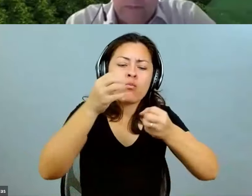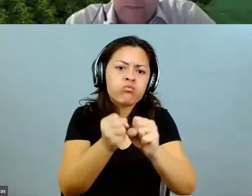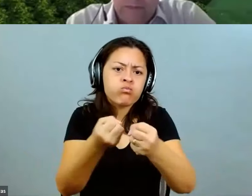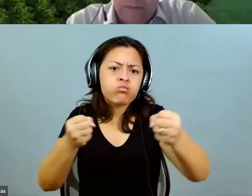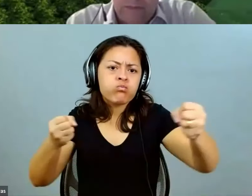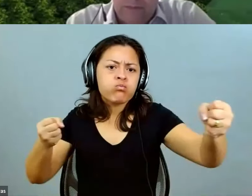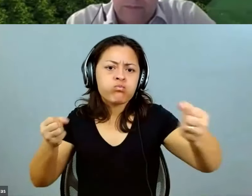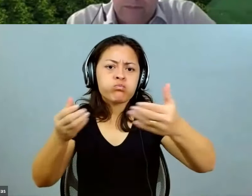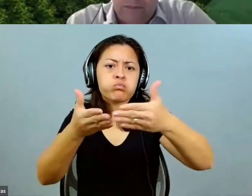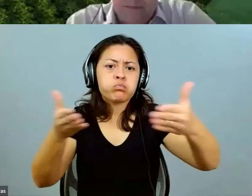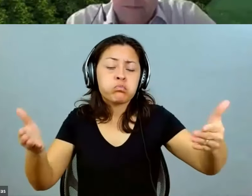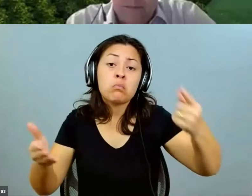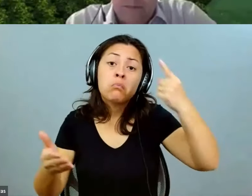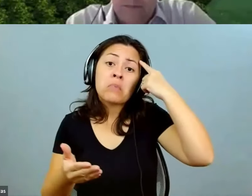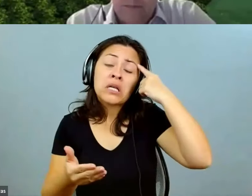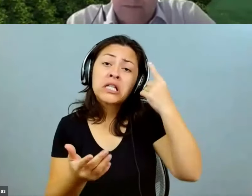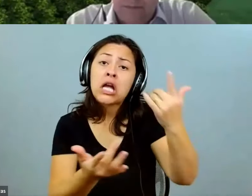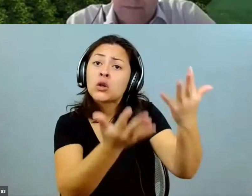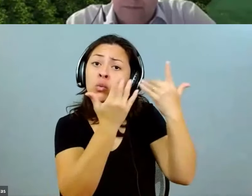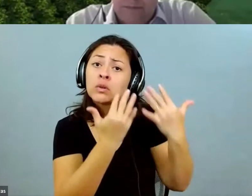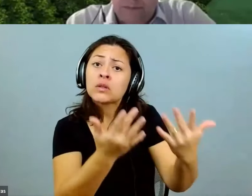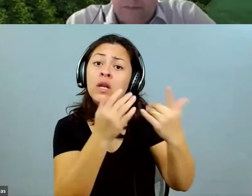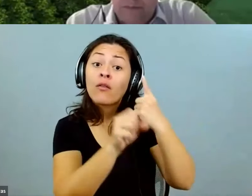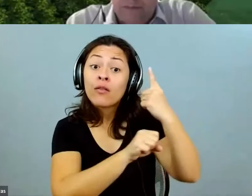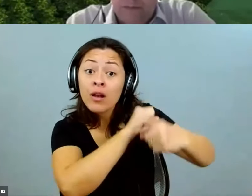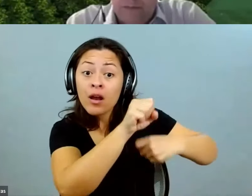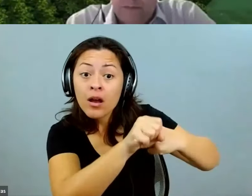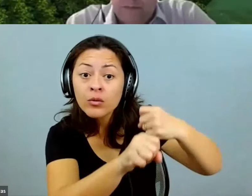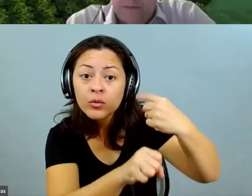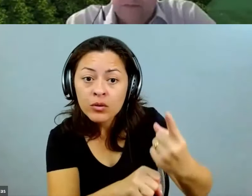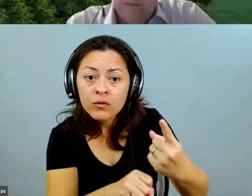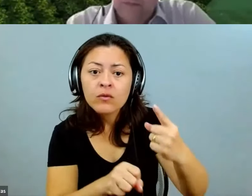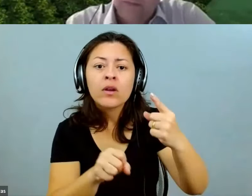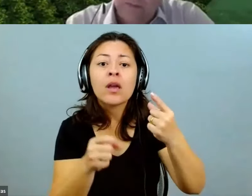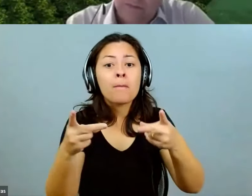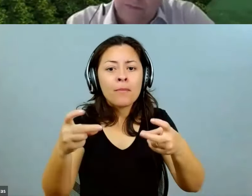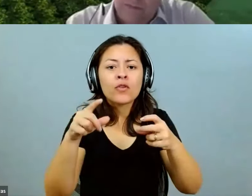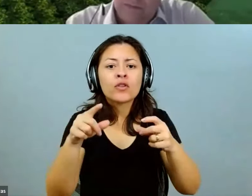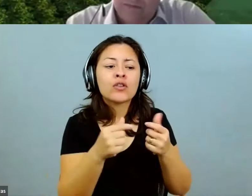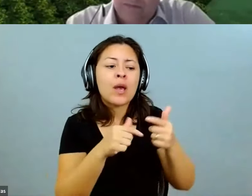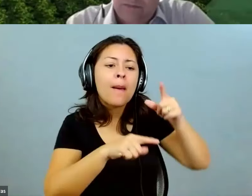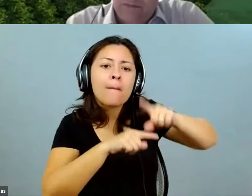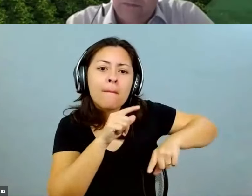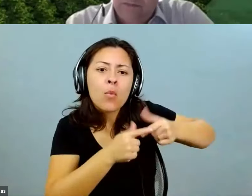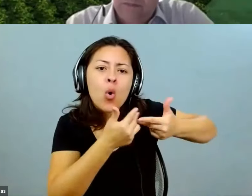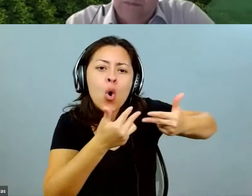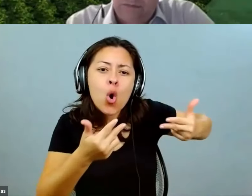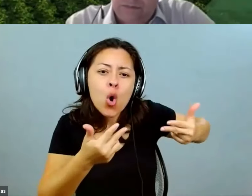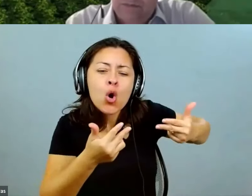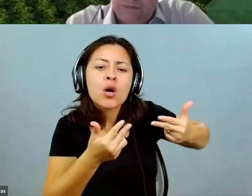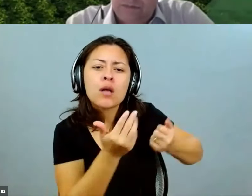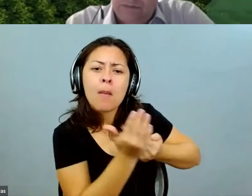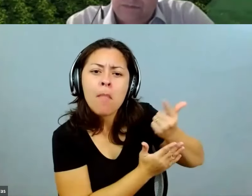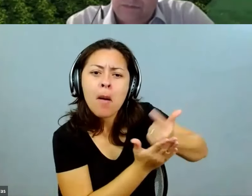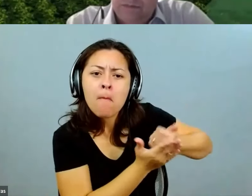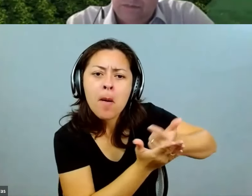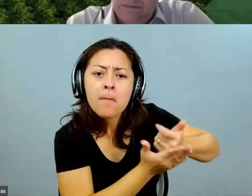planejamento daa afro dado que a companhia já tem comprado insumos Qual é o timing possível por aco tenha mais